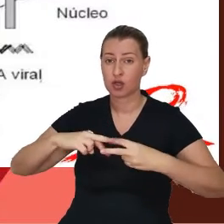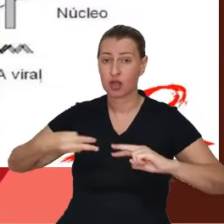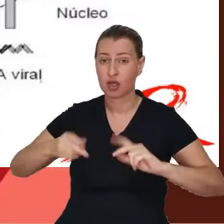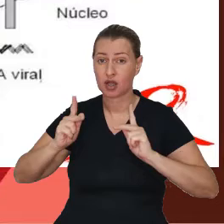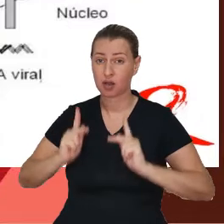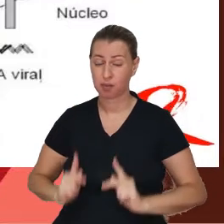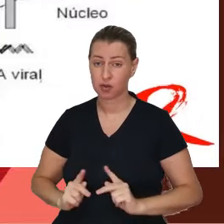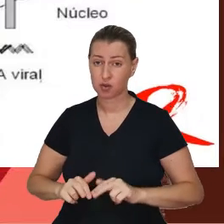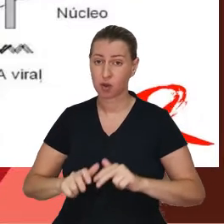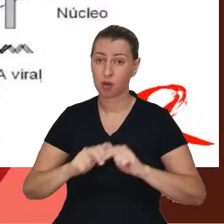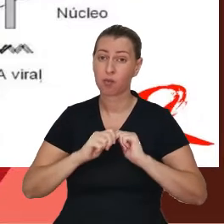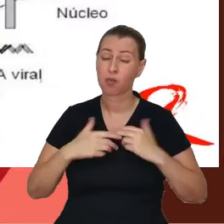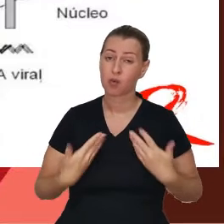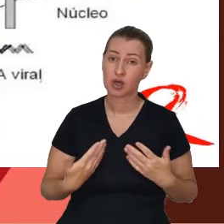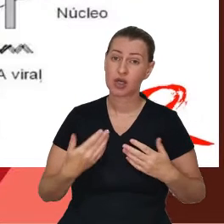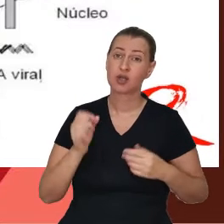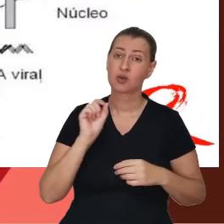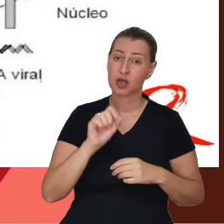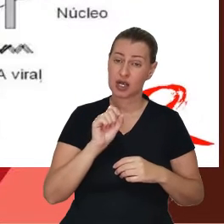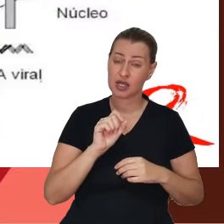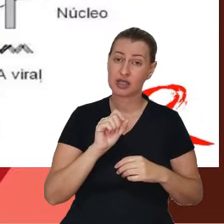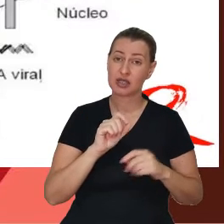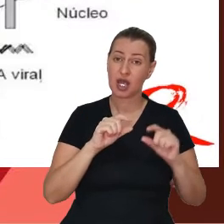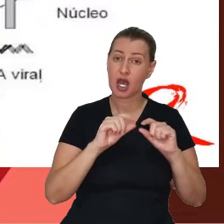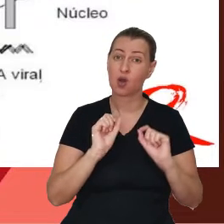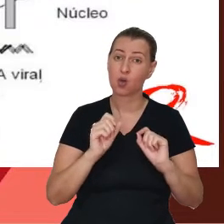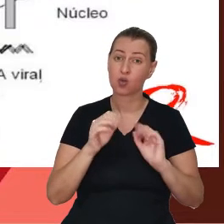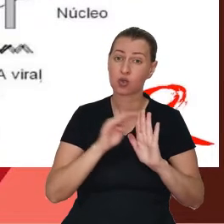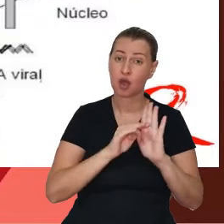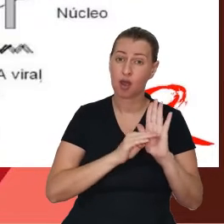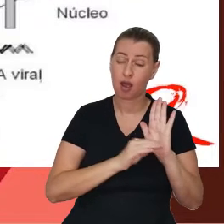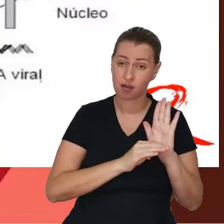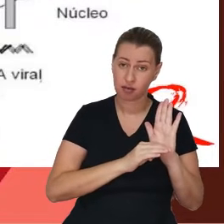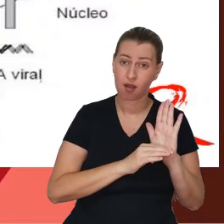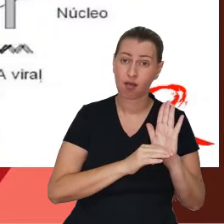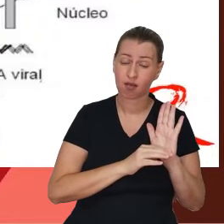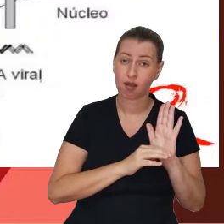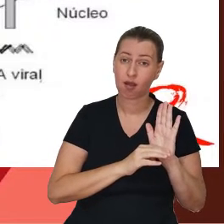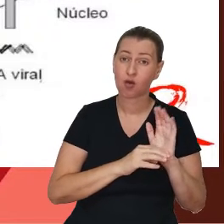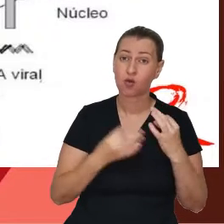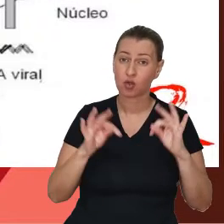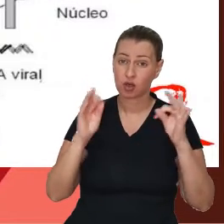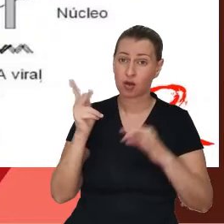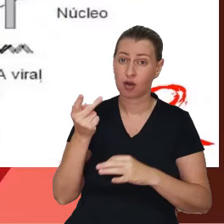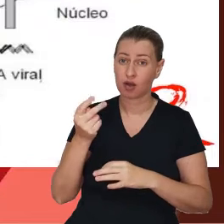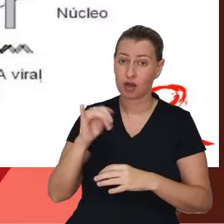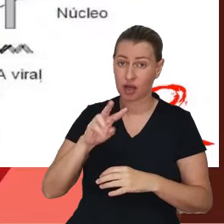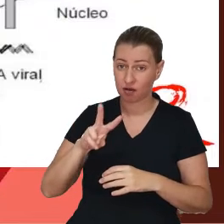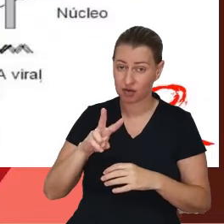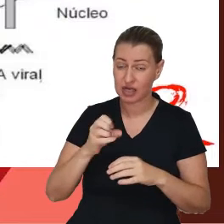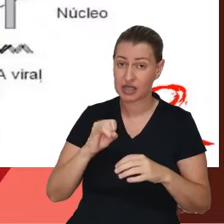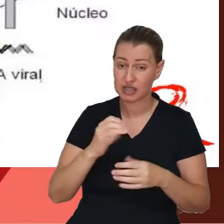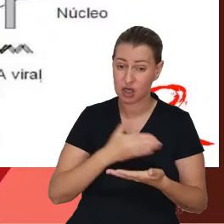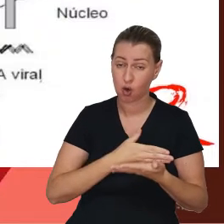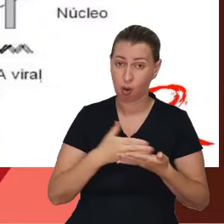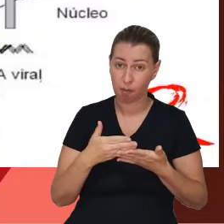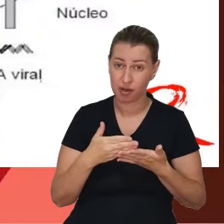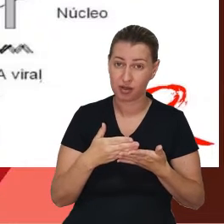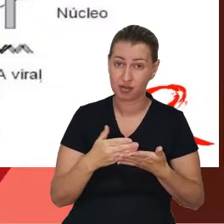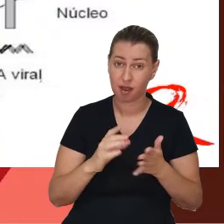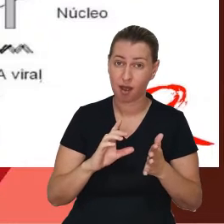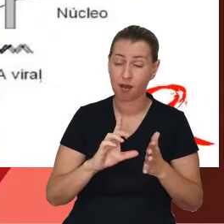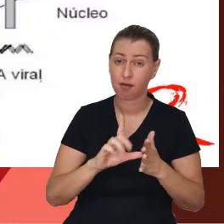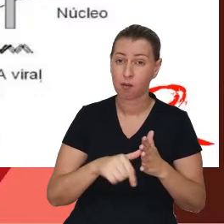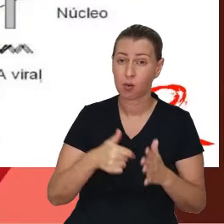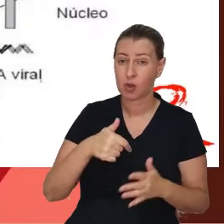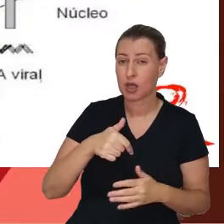Esse também é o esquema preferencial do tratamento do HIV, mas se ele for iniciado em até 72 horas após a